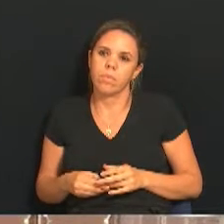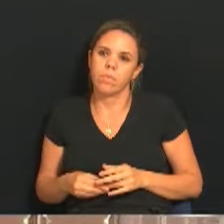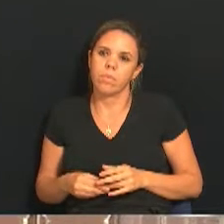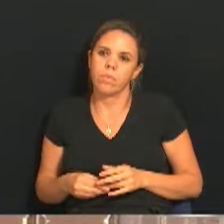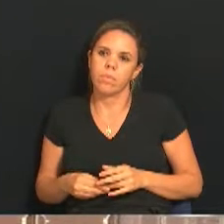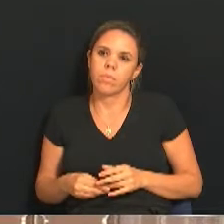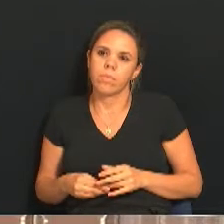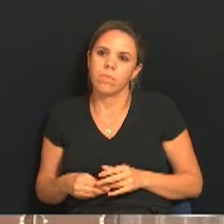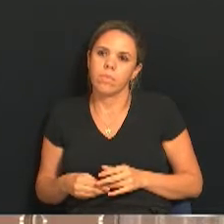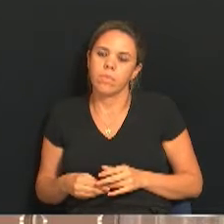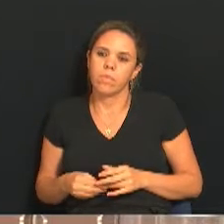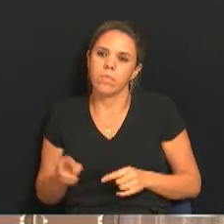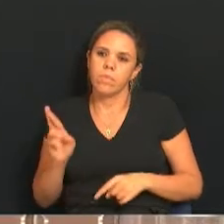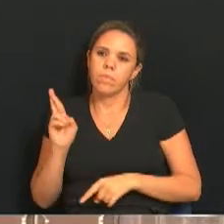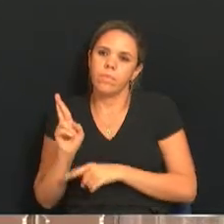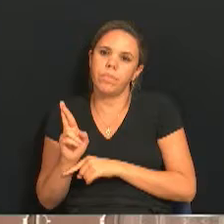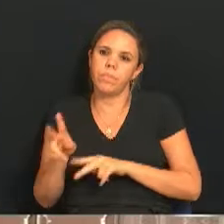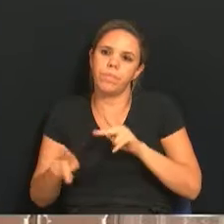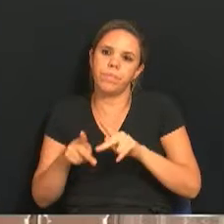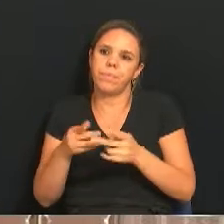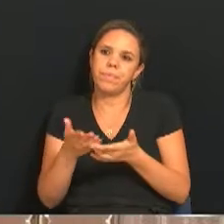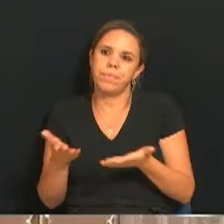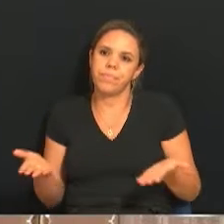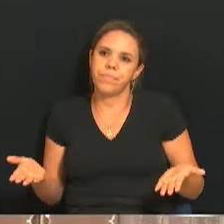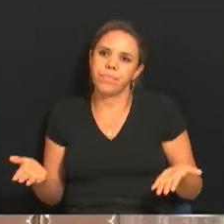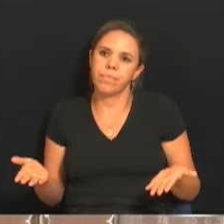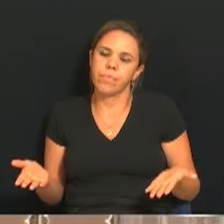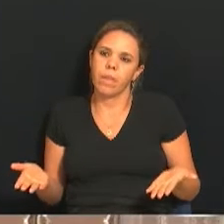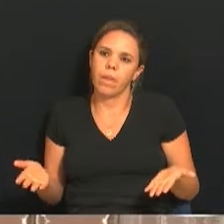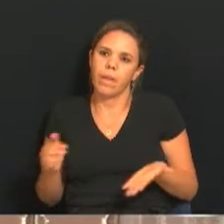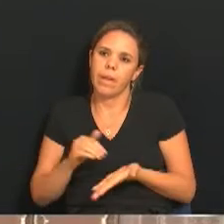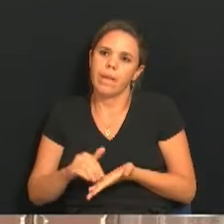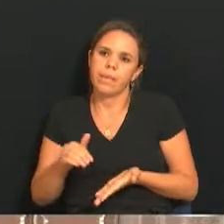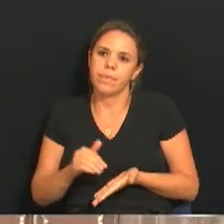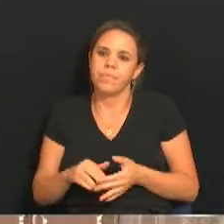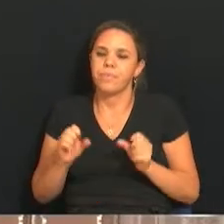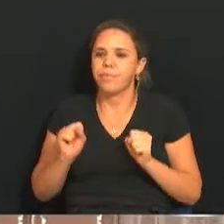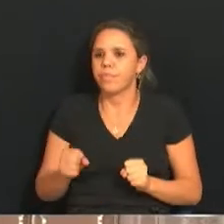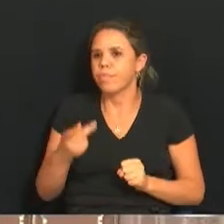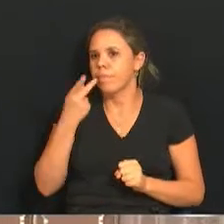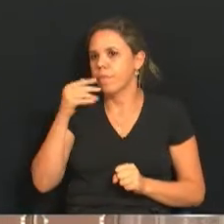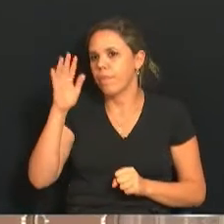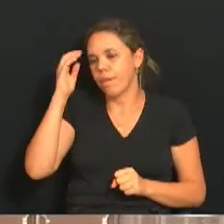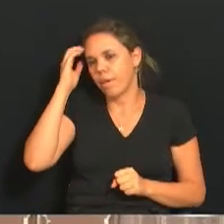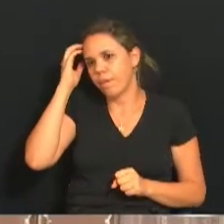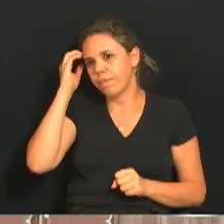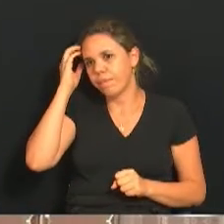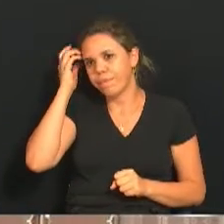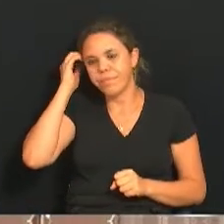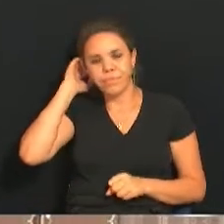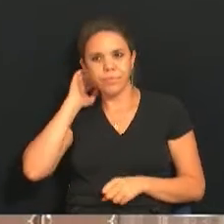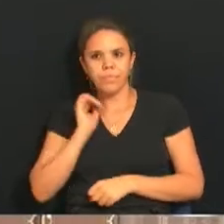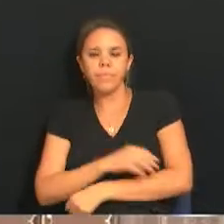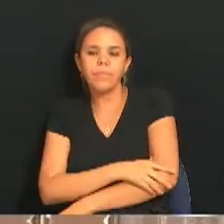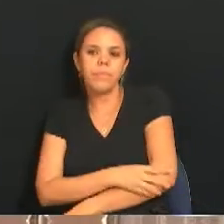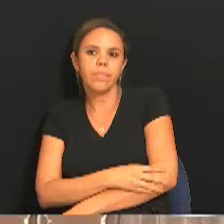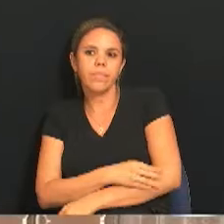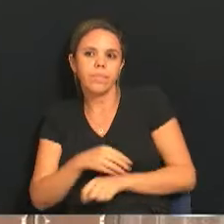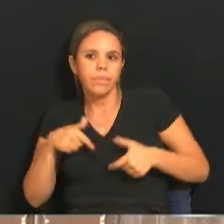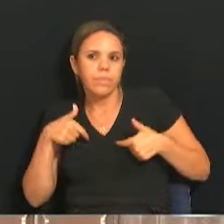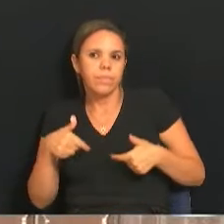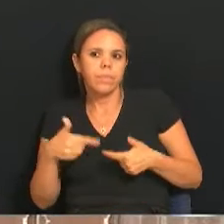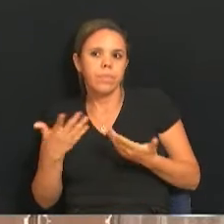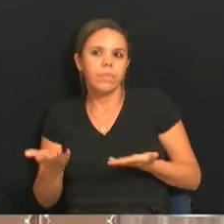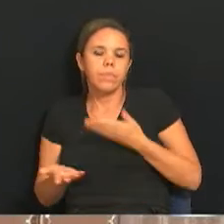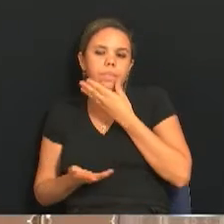os representantes da secretaria vão poder falar um pouquinho mais sobre isso, mas são ações que